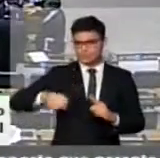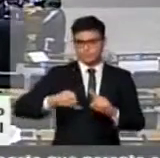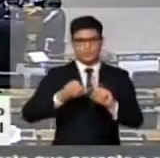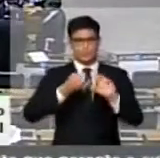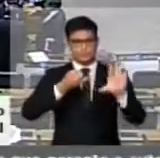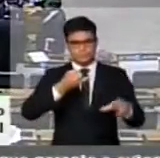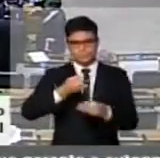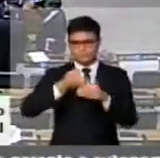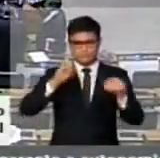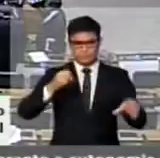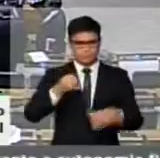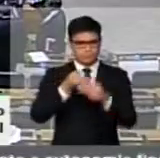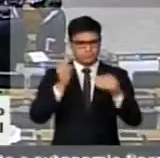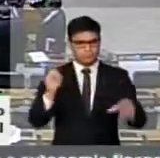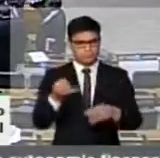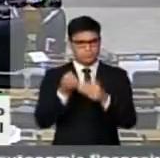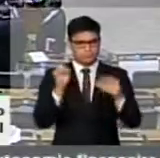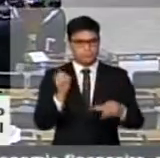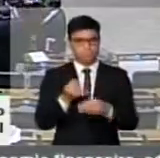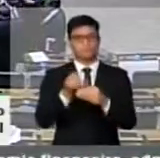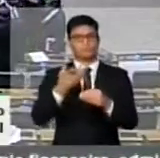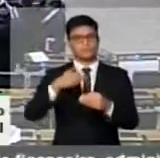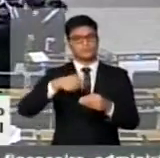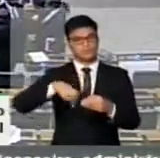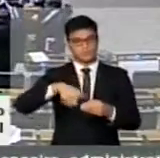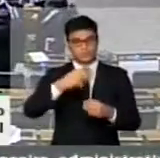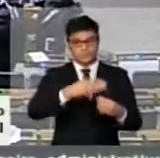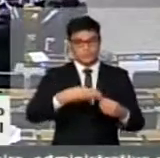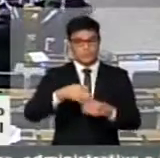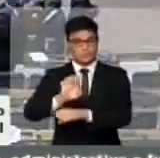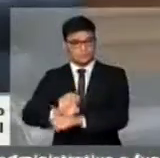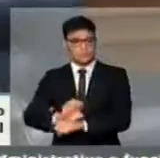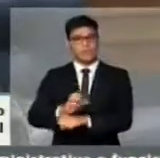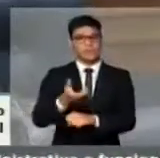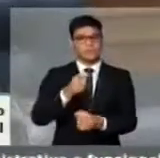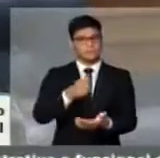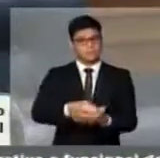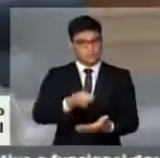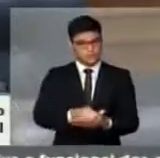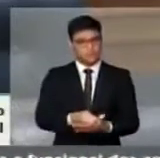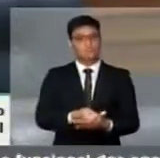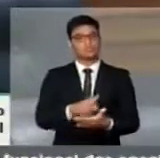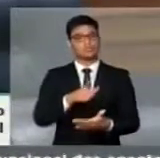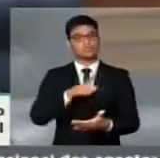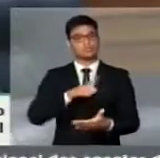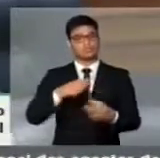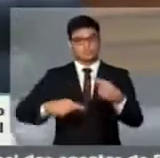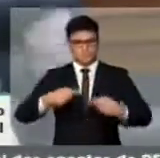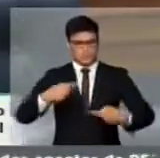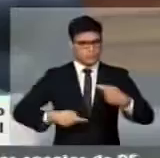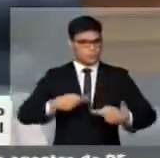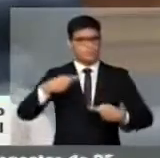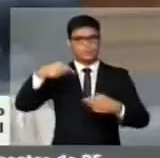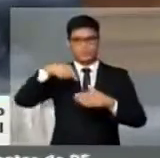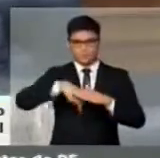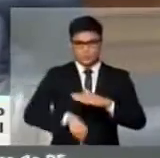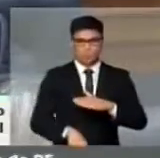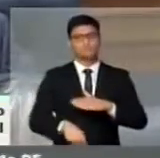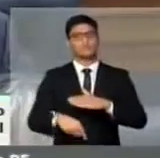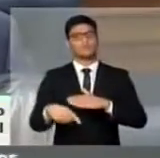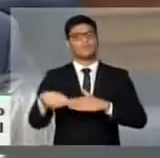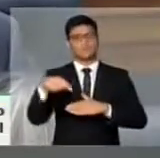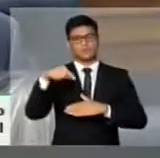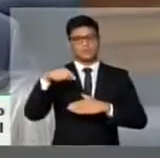Os municípios e estados brasileiros exigem uma discussão justa sobre esse